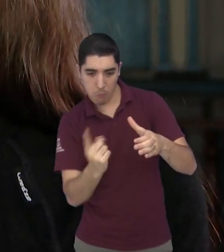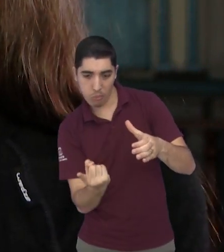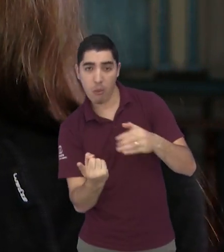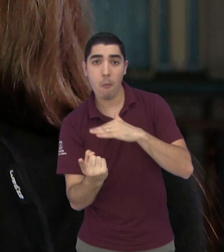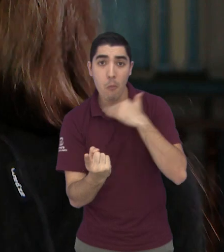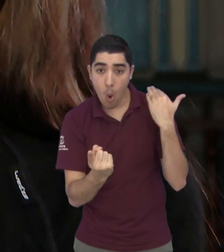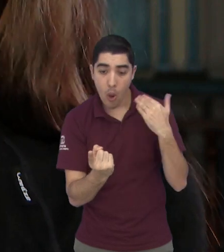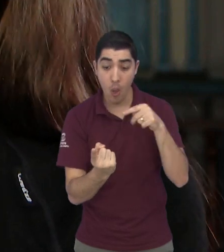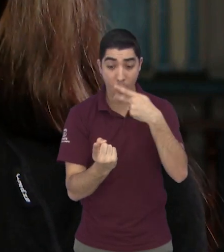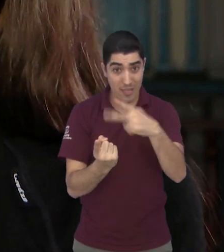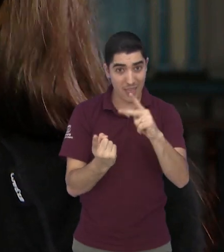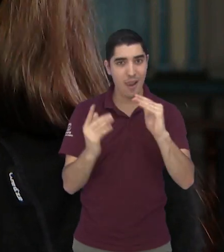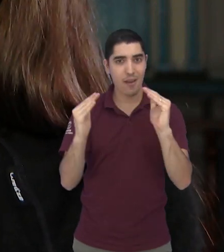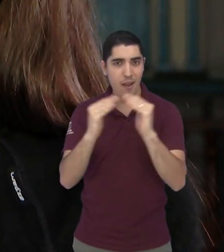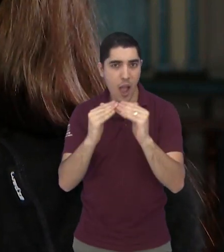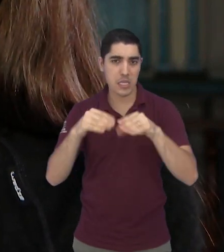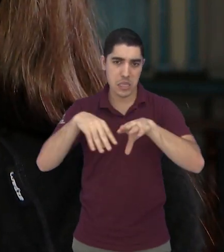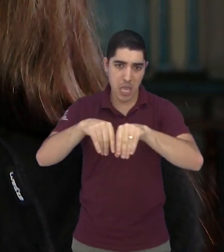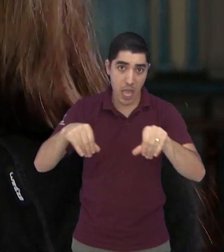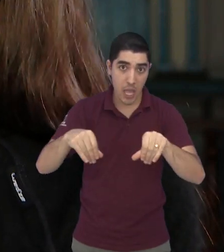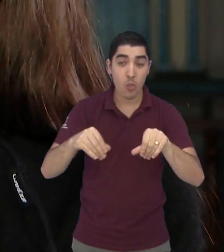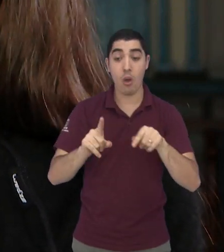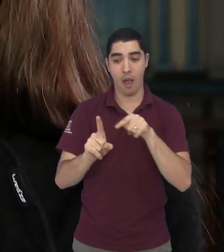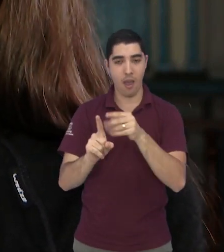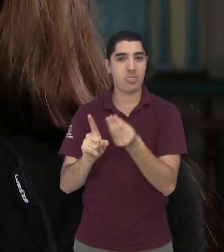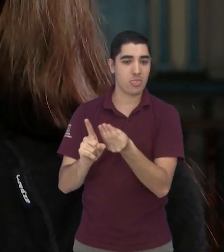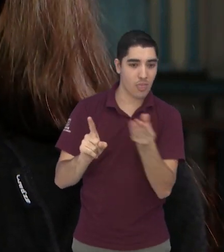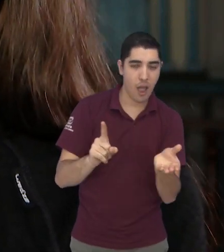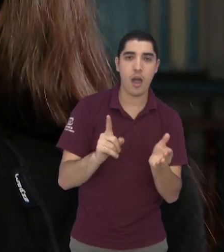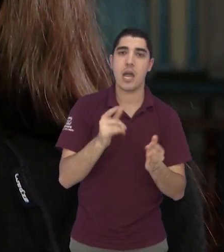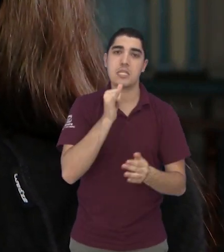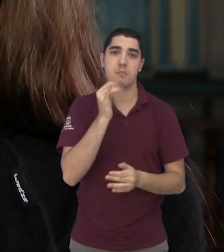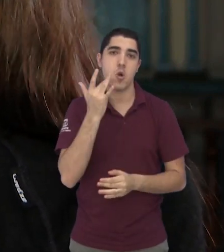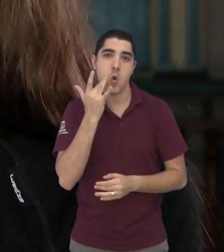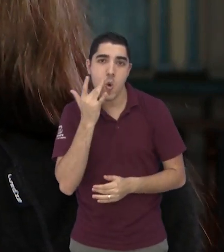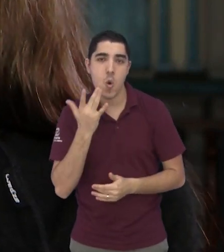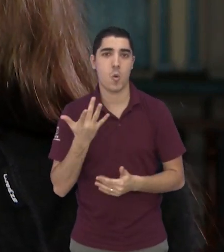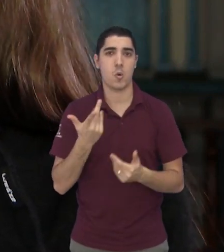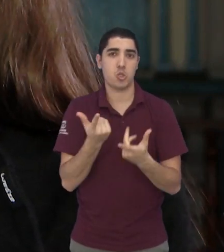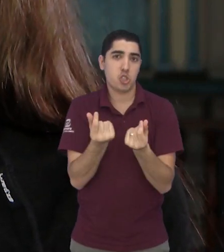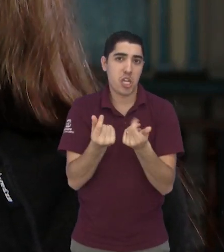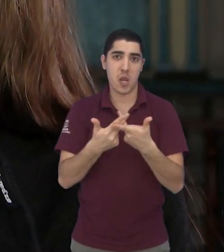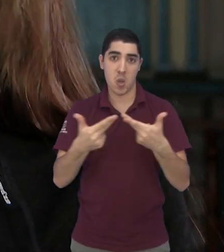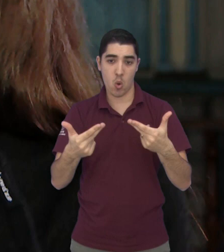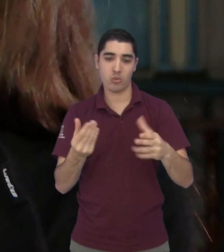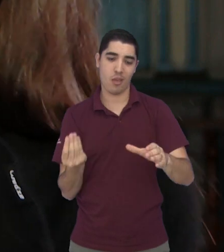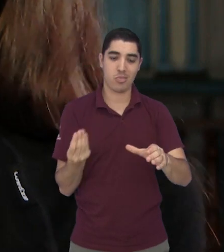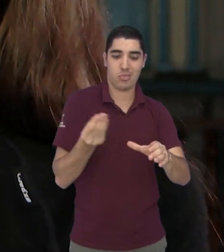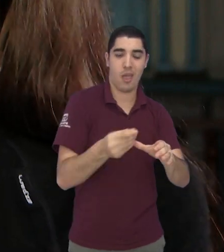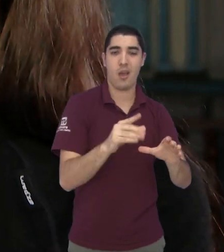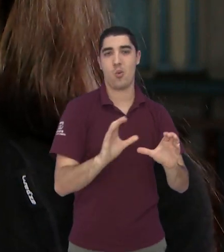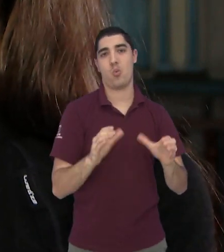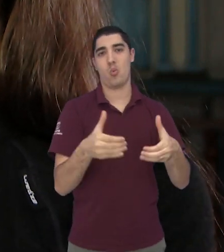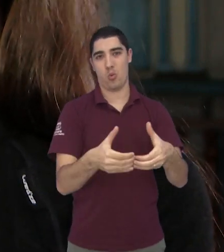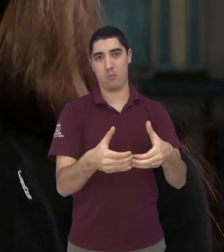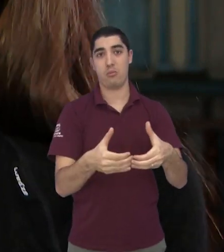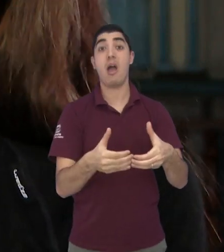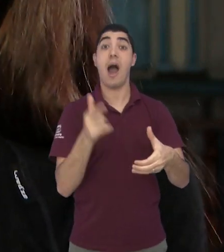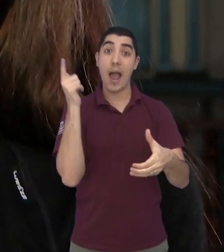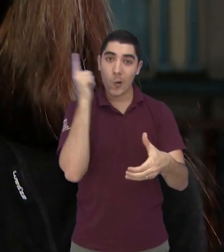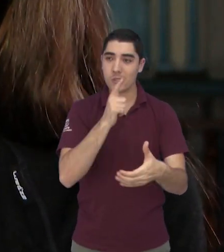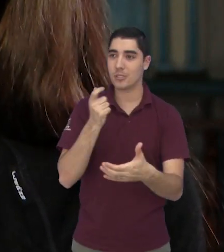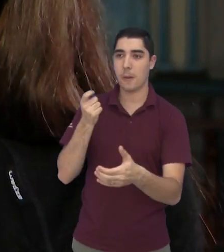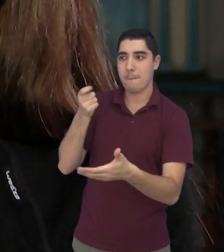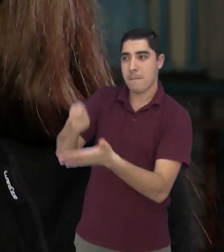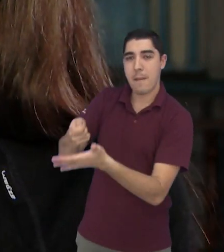e a família, também a Irmandade recebia joias, dinheiro que ele tinha, tá? De herança, também ajudou a pagar. E